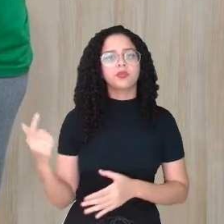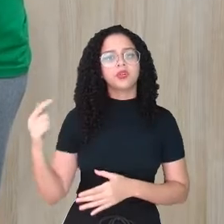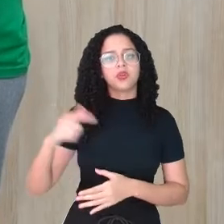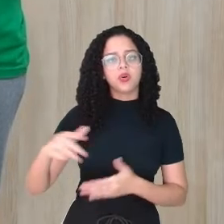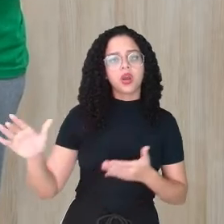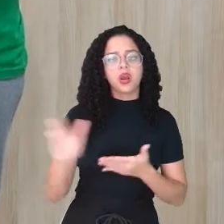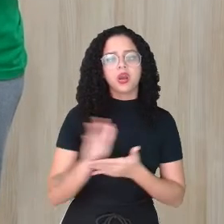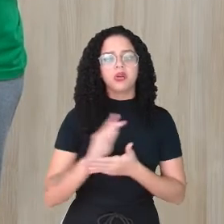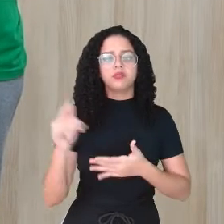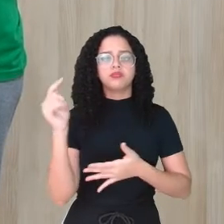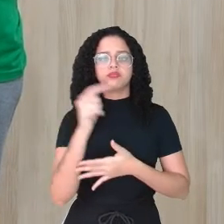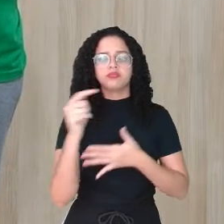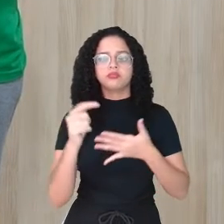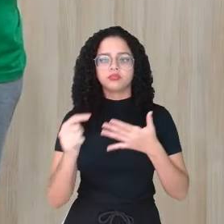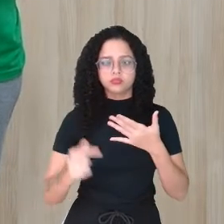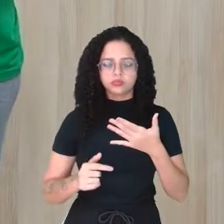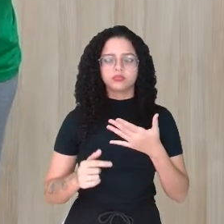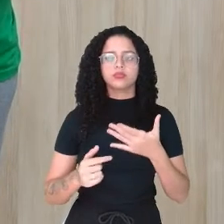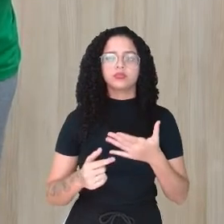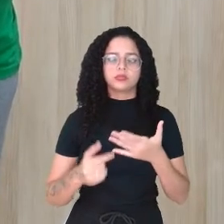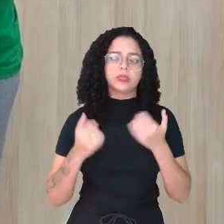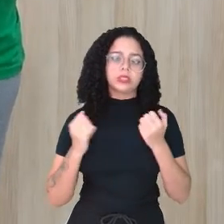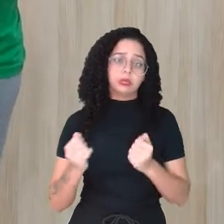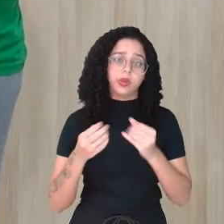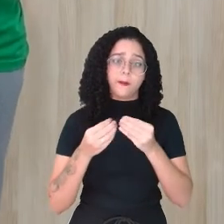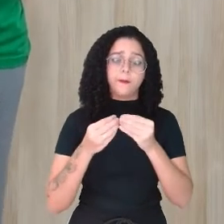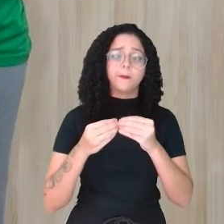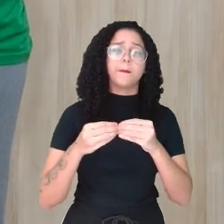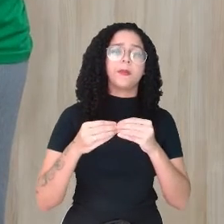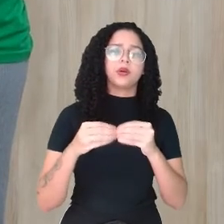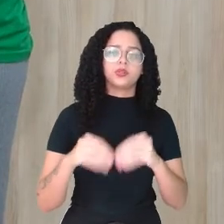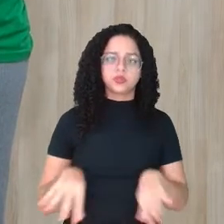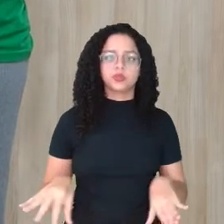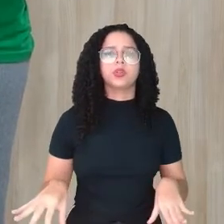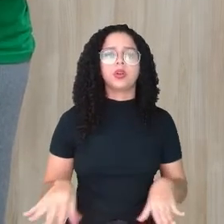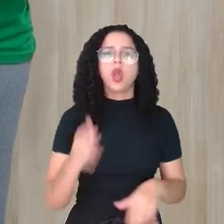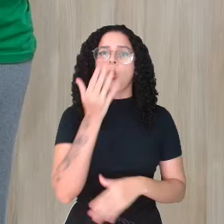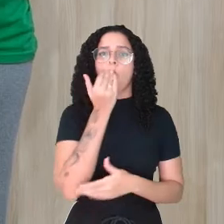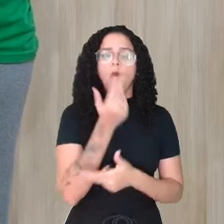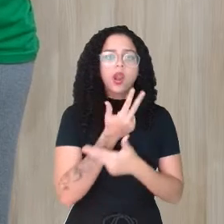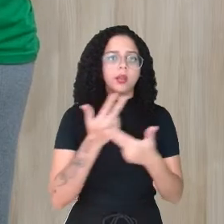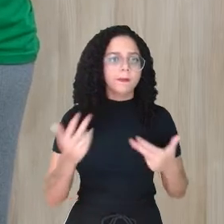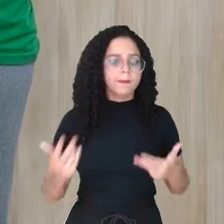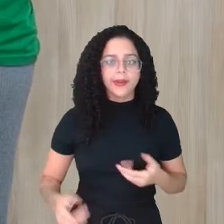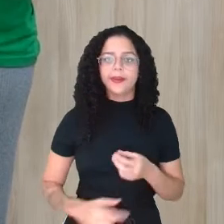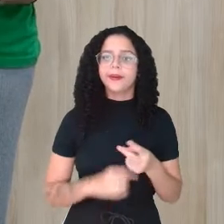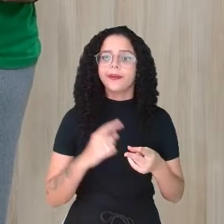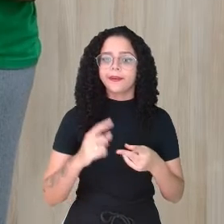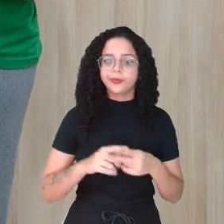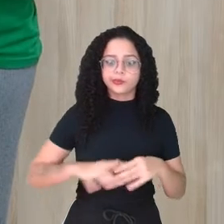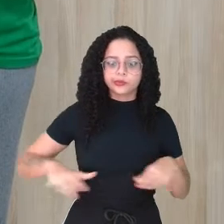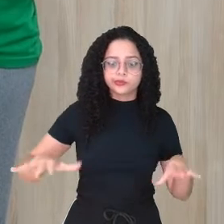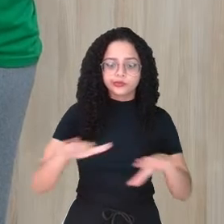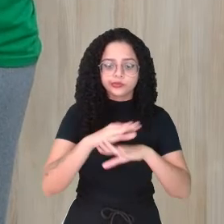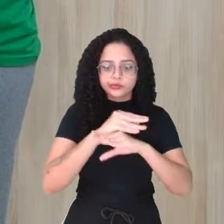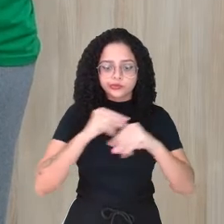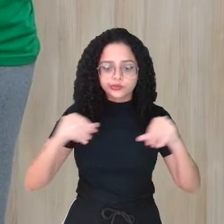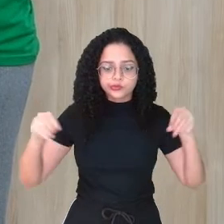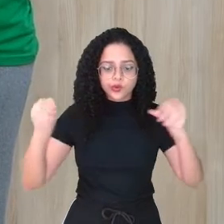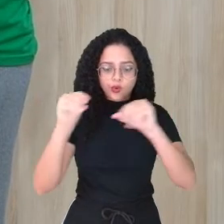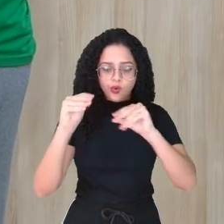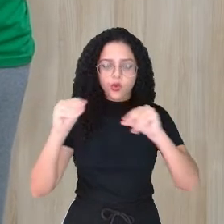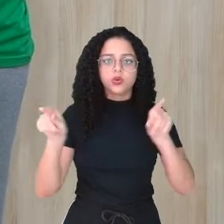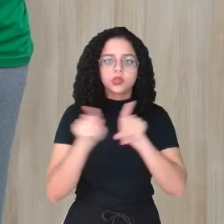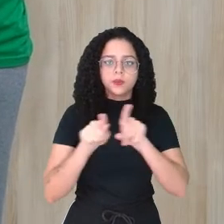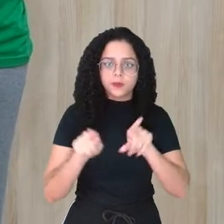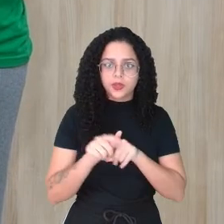alguns fatores que prejudicou, né, esse alimento, esse solo, né?